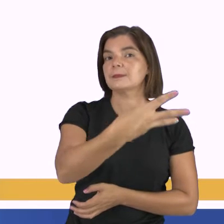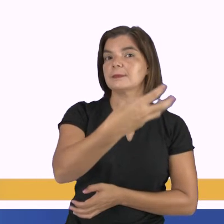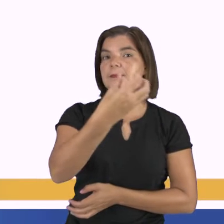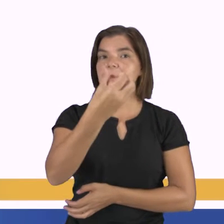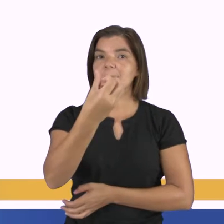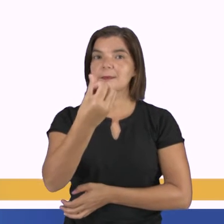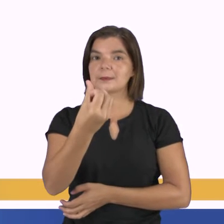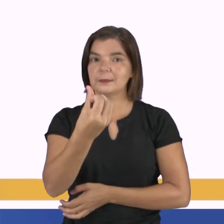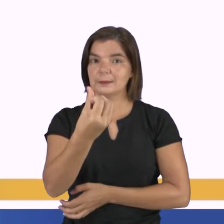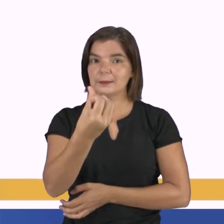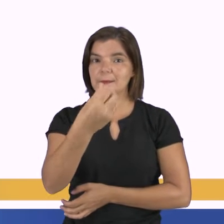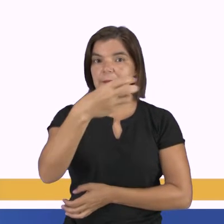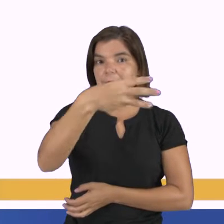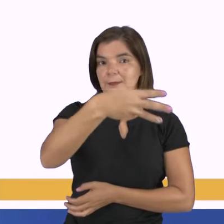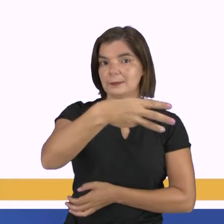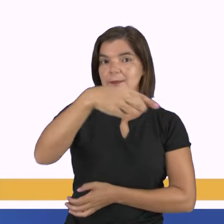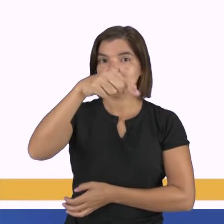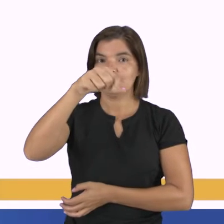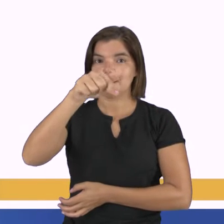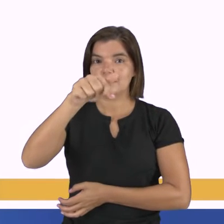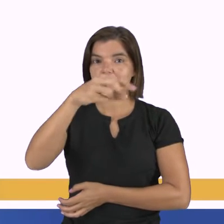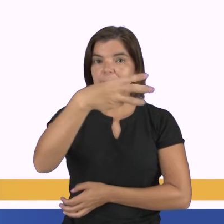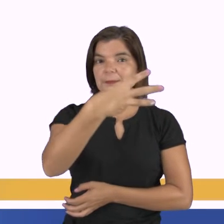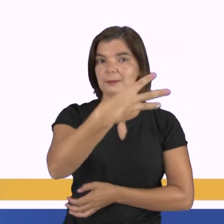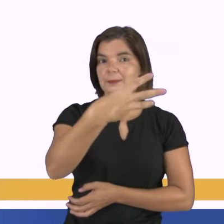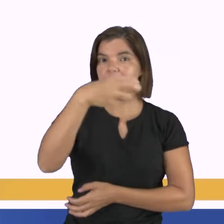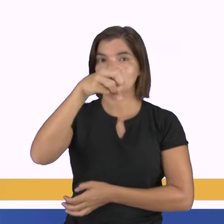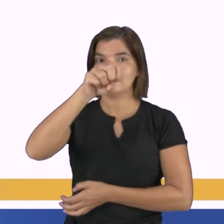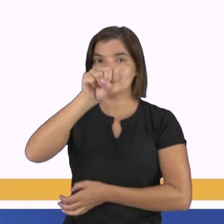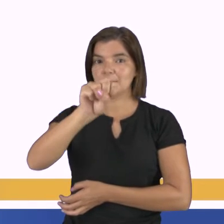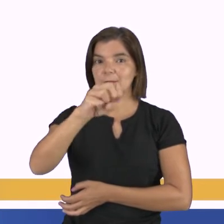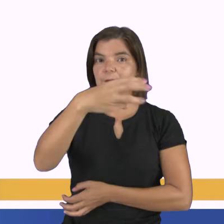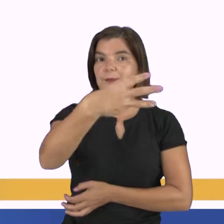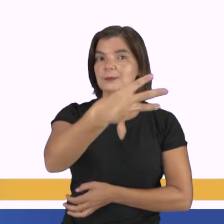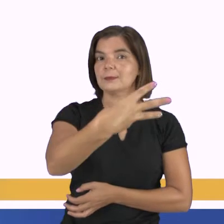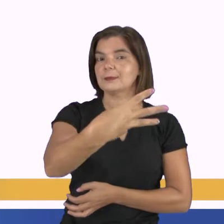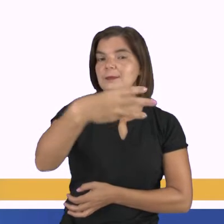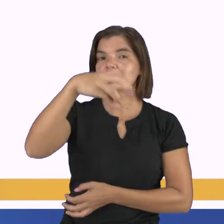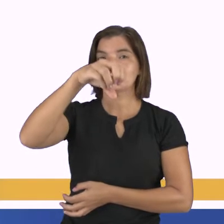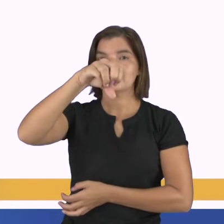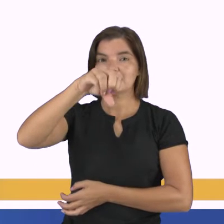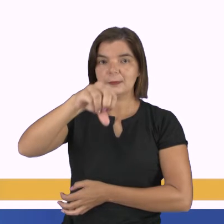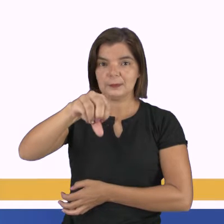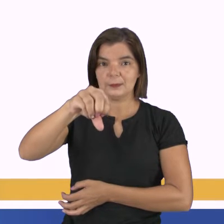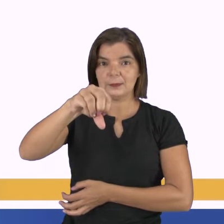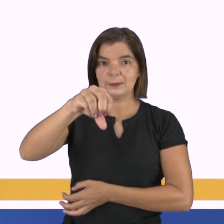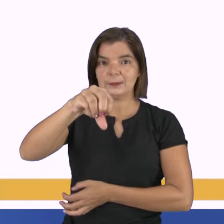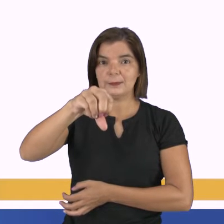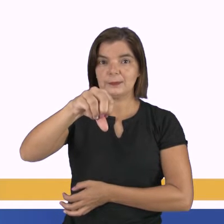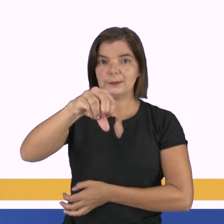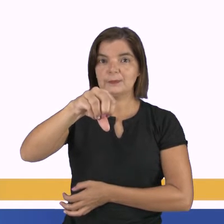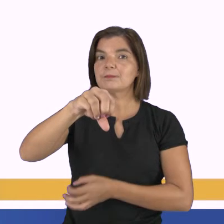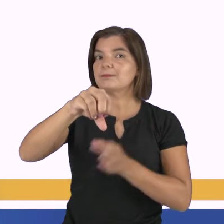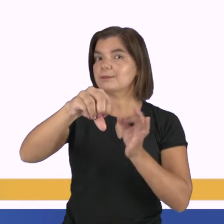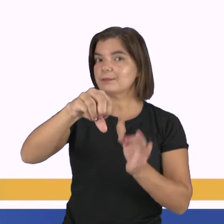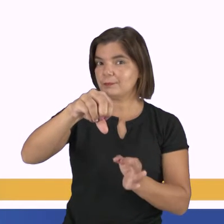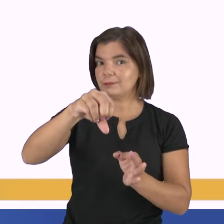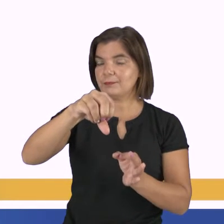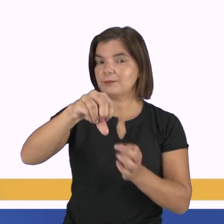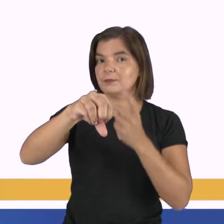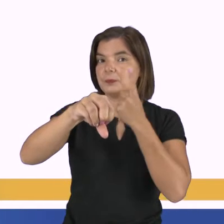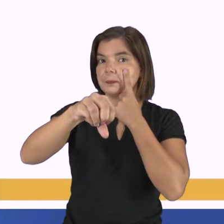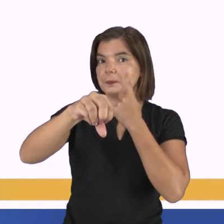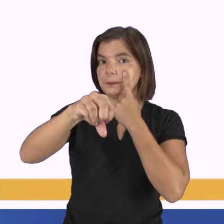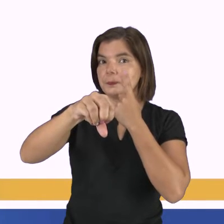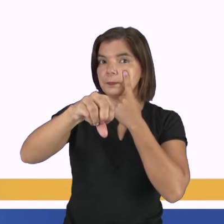35, 36, 37, 38, 39, certo? Olha